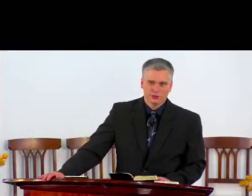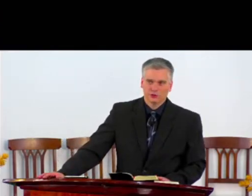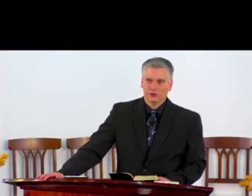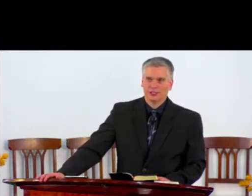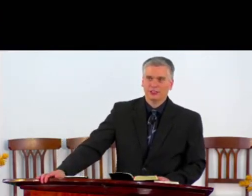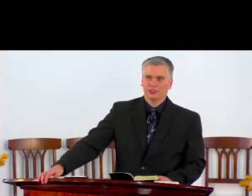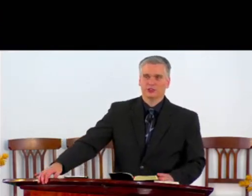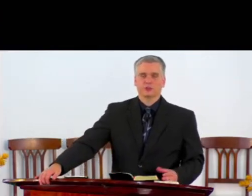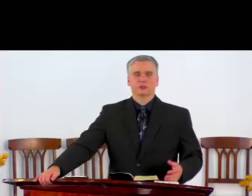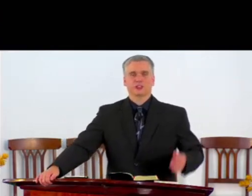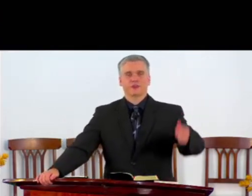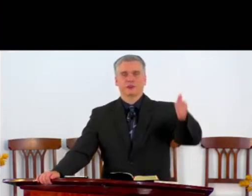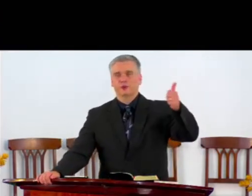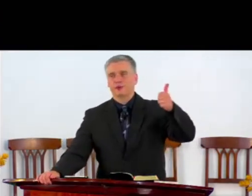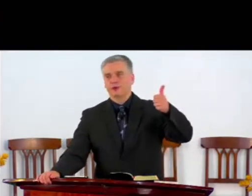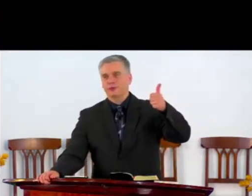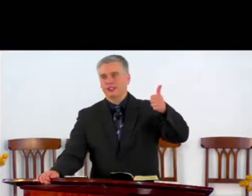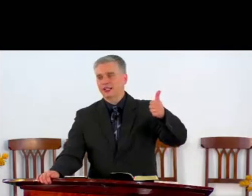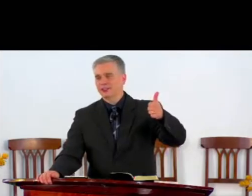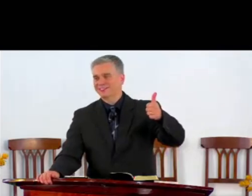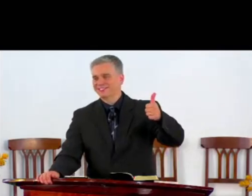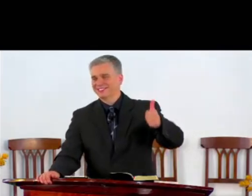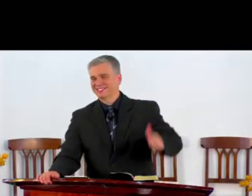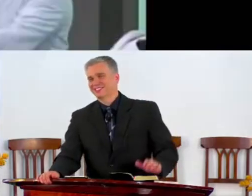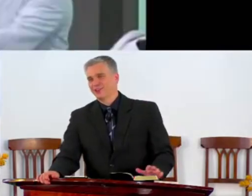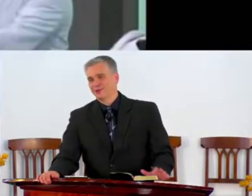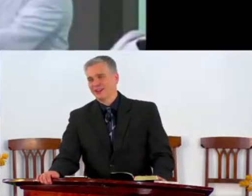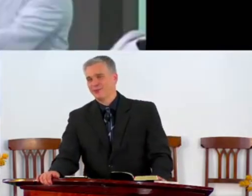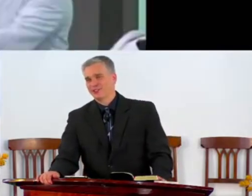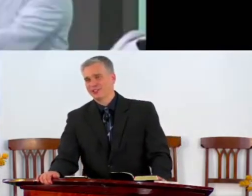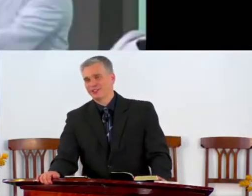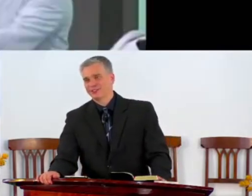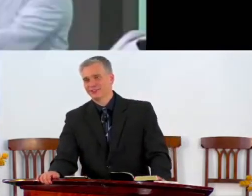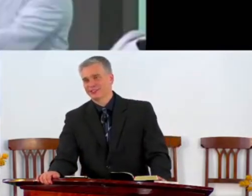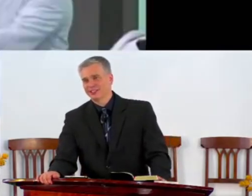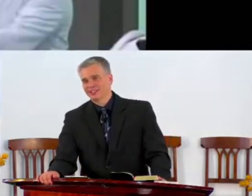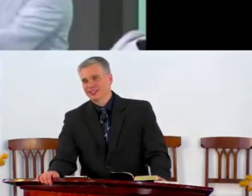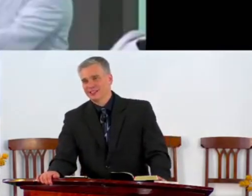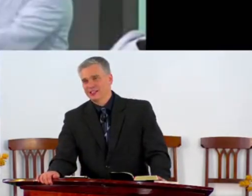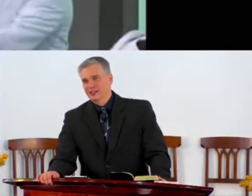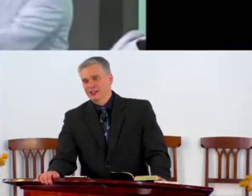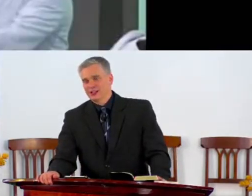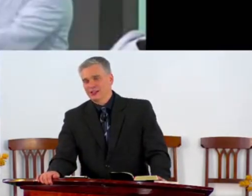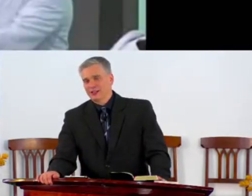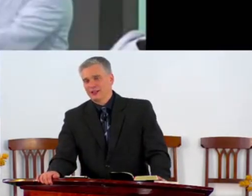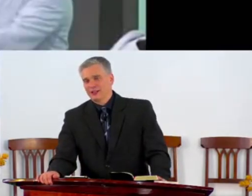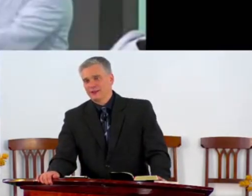Acho que os 45 segundos já foi, meu irmão, obrigado. Foi bem rapidinho.